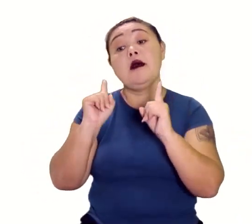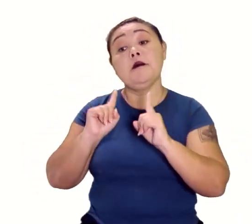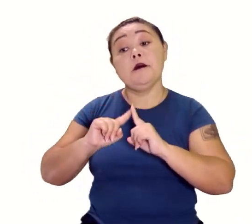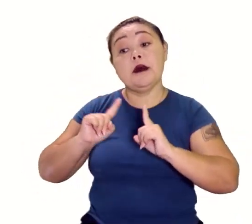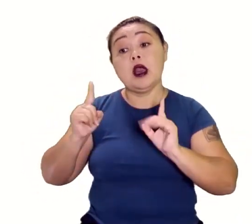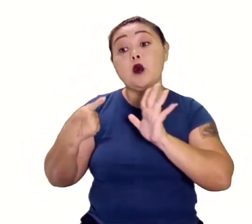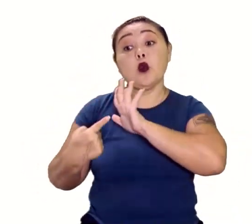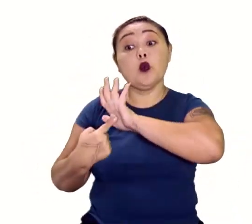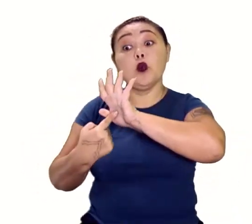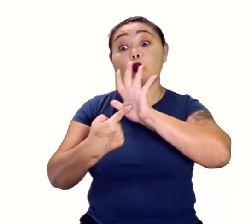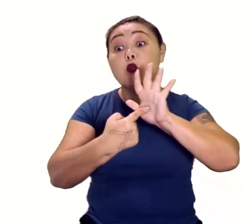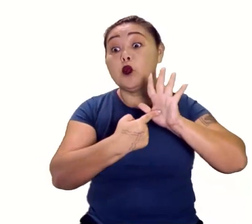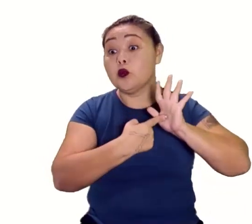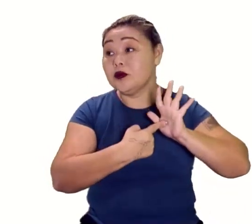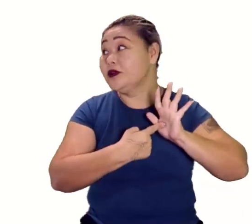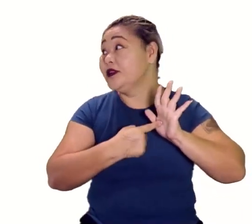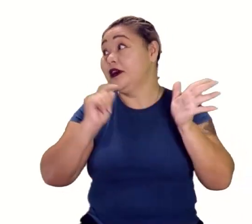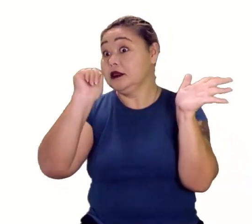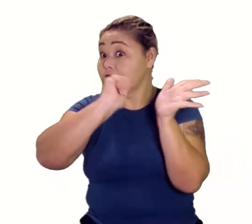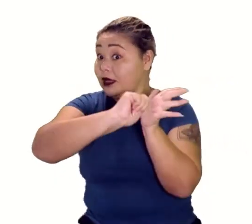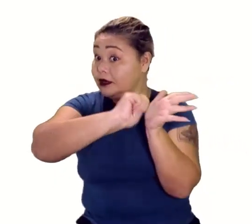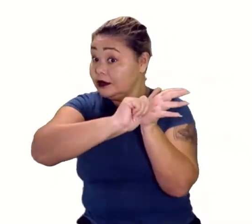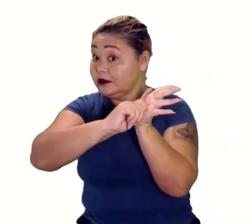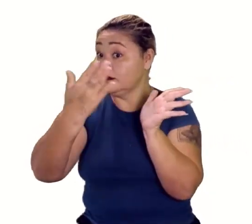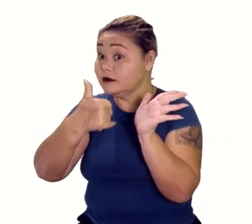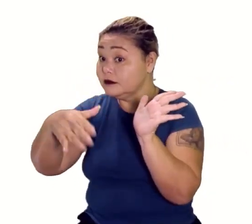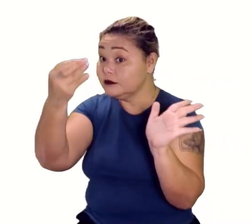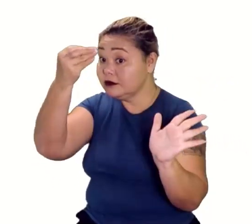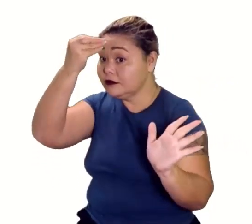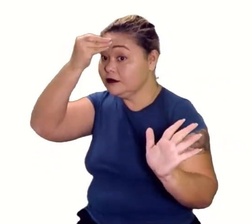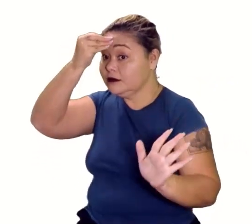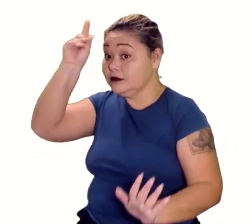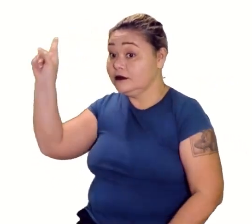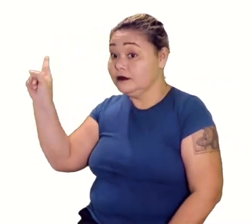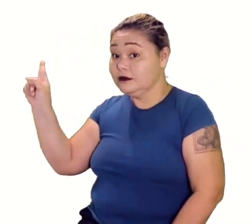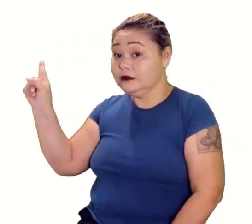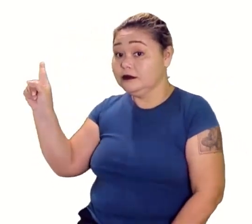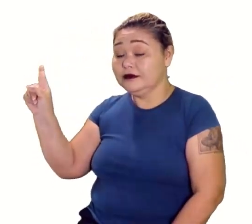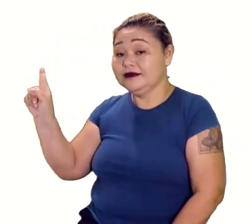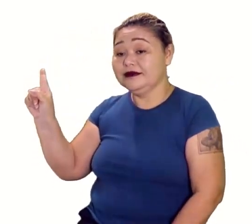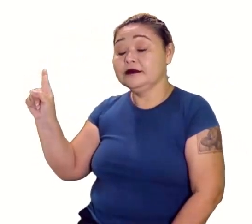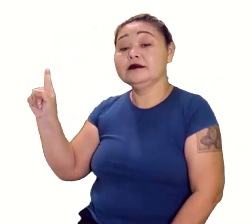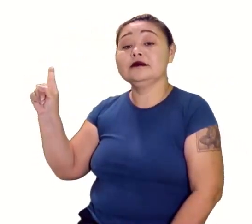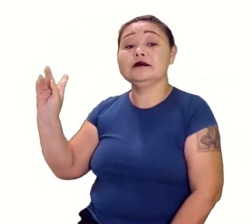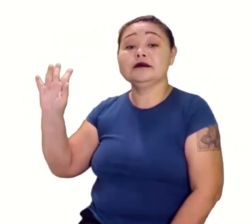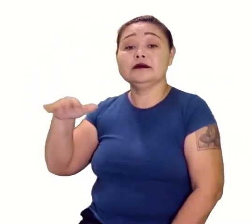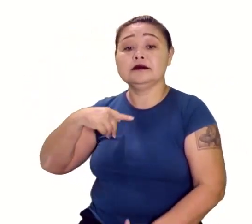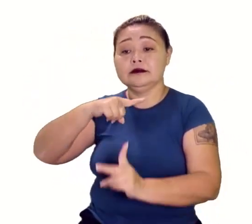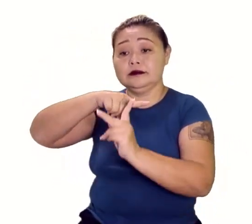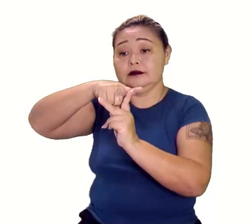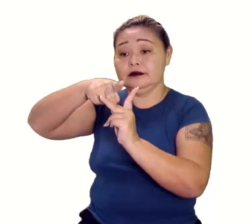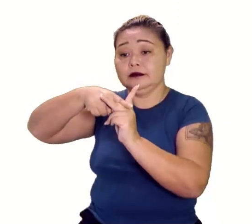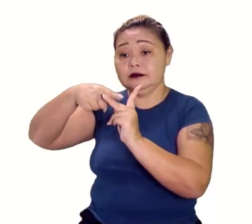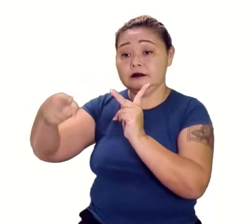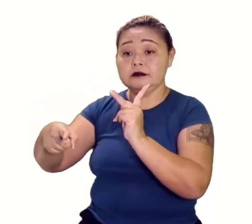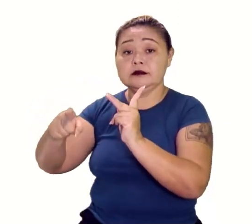se mostra, o que está escrito, fica guardado. Olha só, quando o índice é